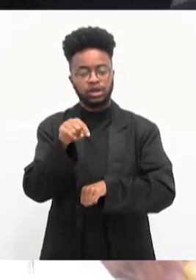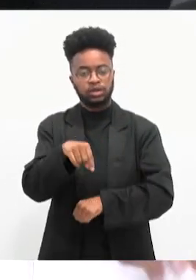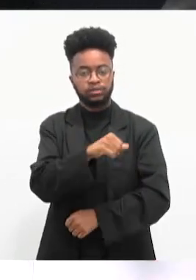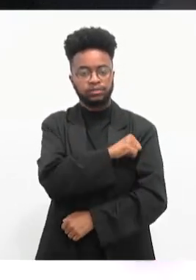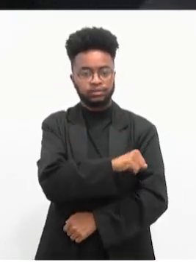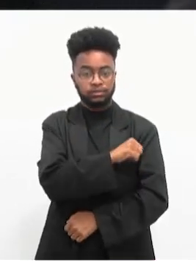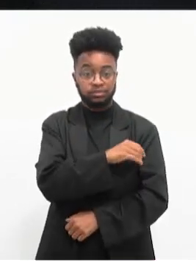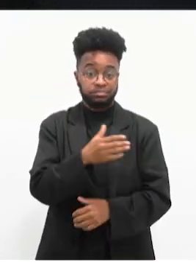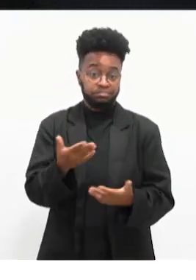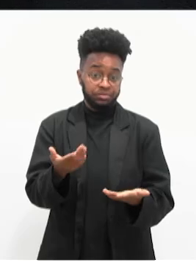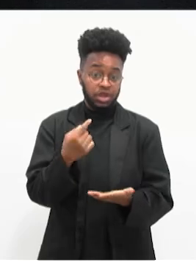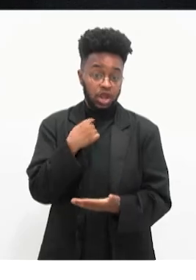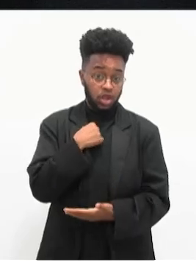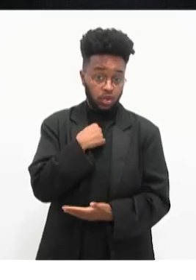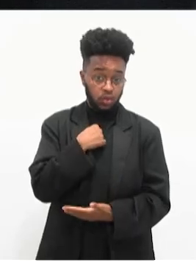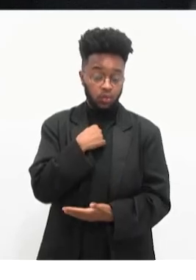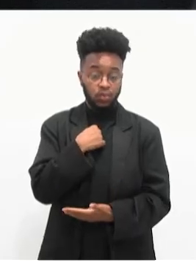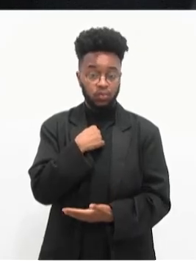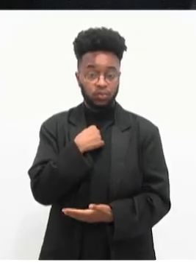entre nós,